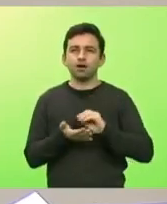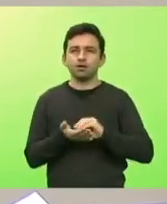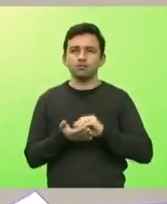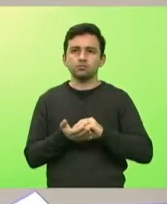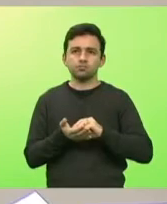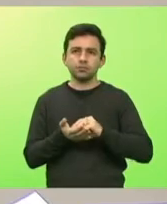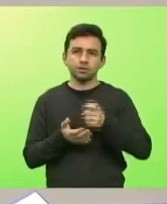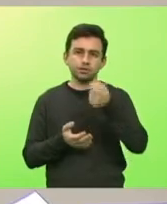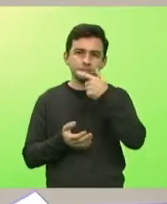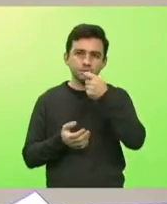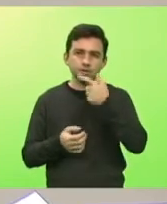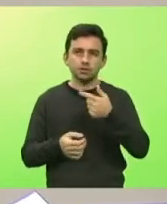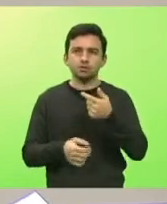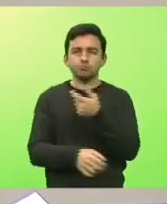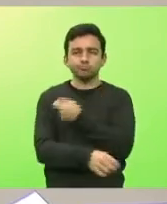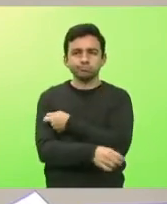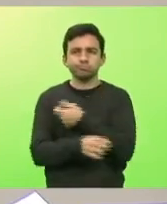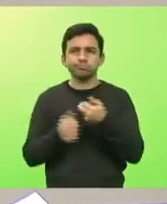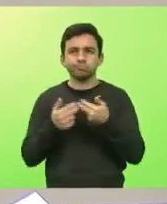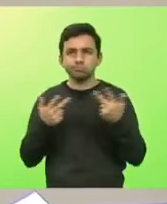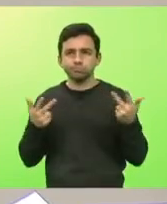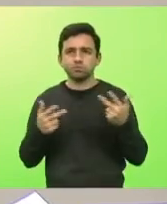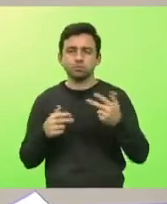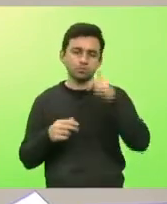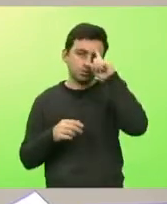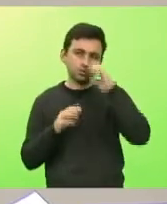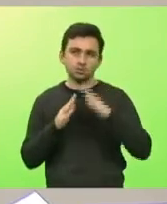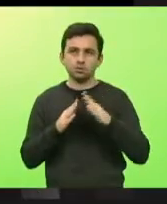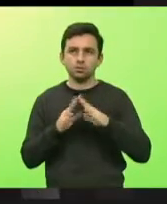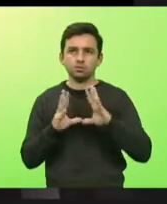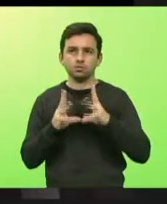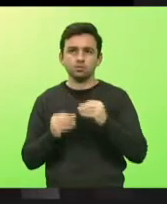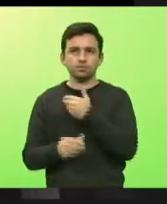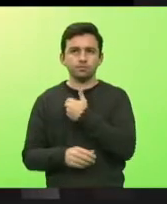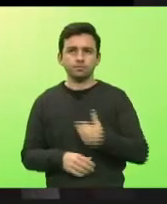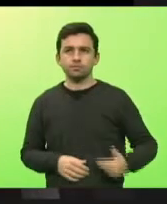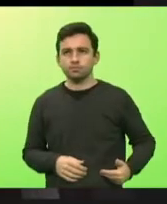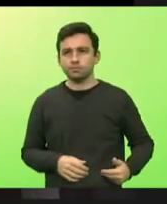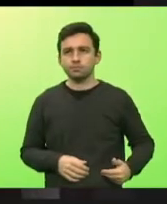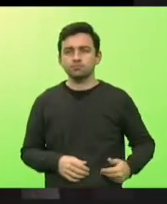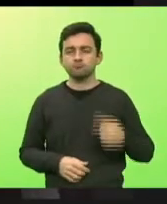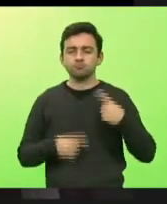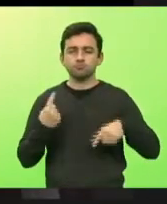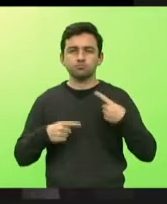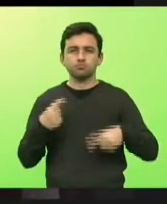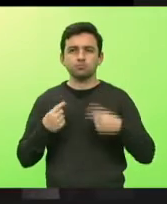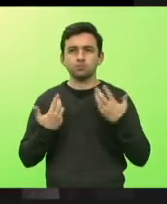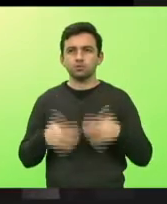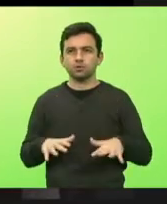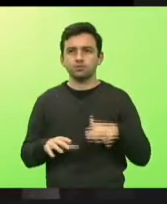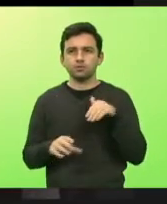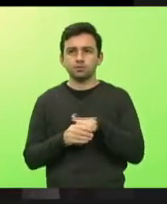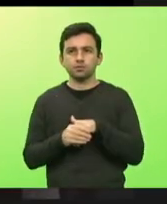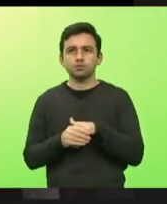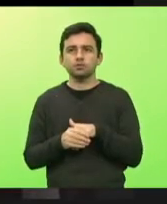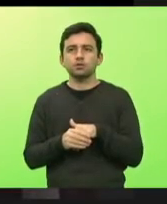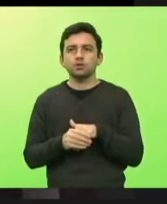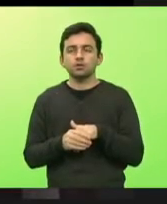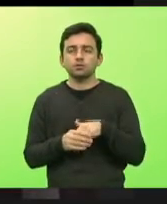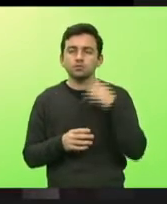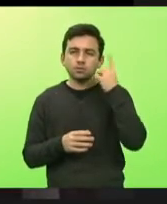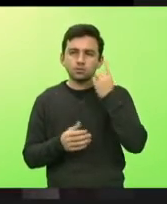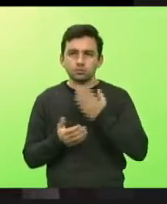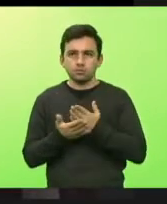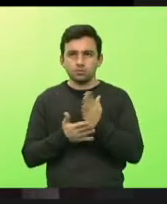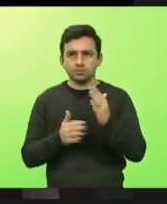medicamentos anestésicos nos hospitais públicos estaduais. Em discussão. Não havendo quem queira discutir, é em votação. Deputados que aprovam, permaneçam